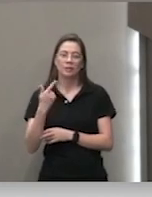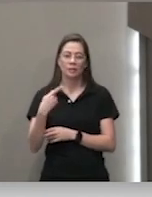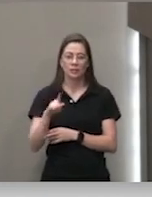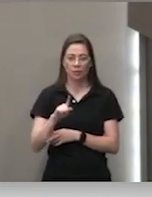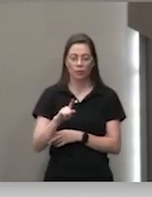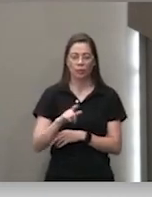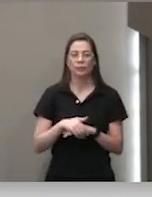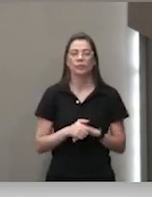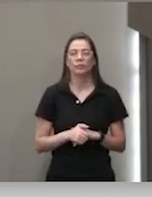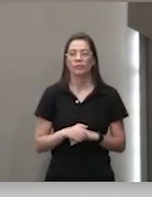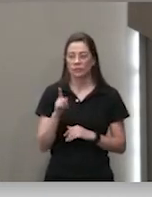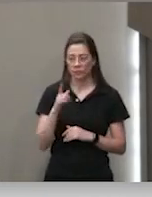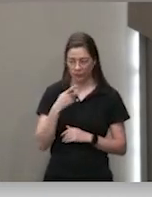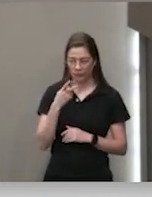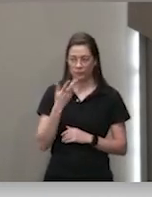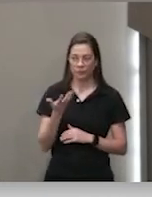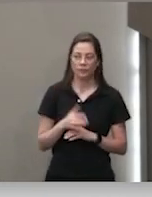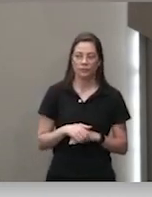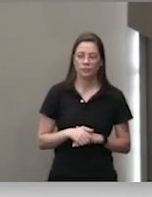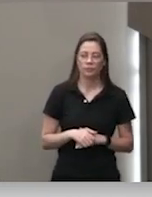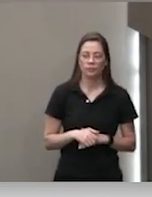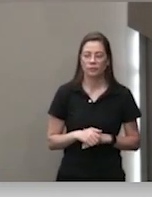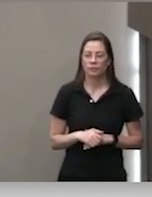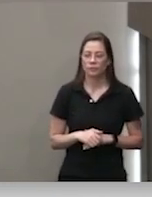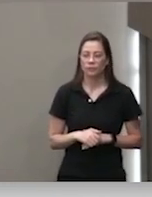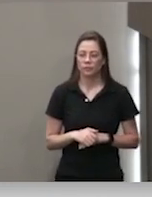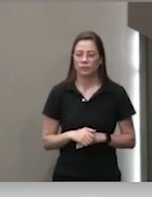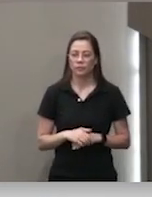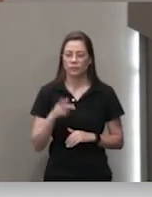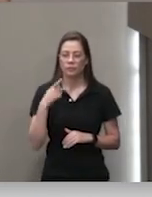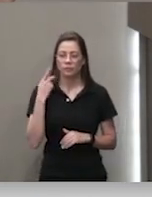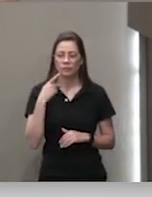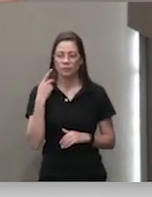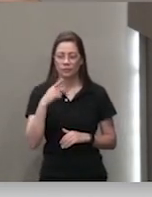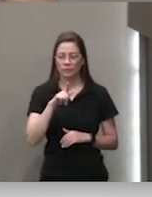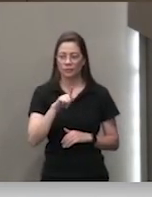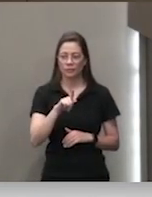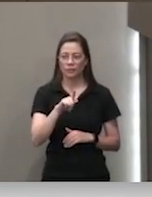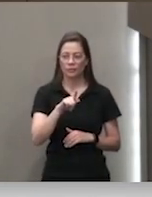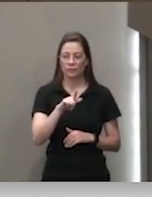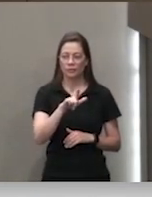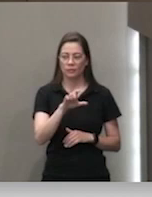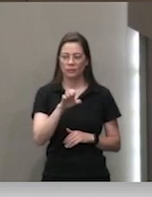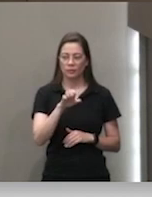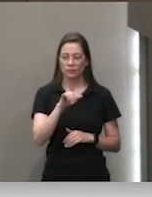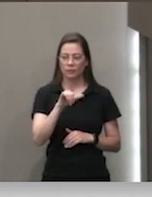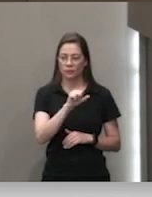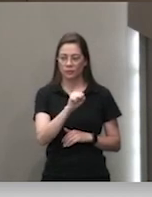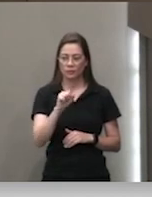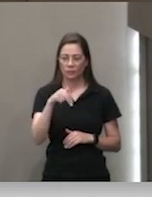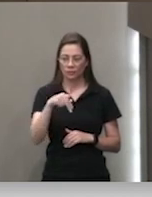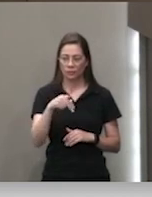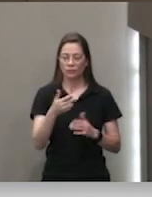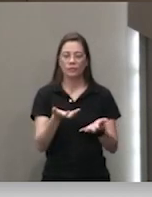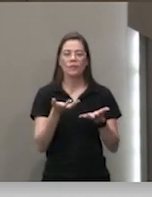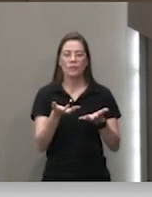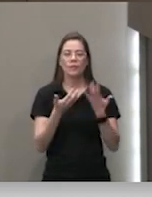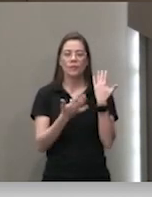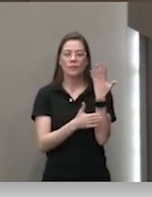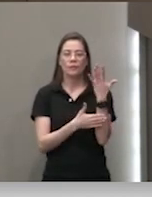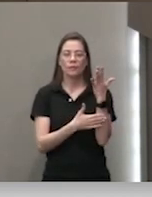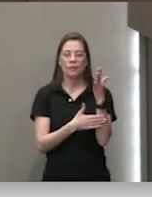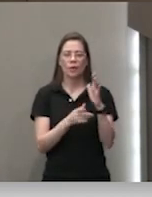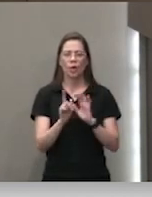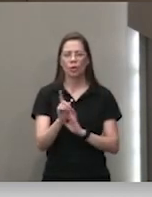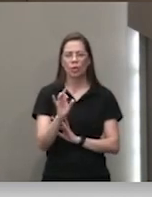pela frente. Pois não, vereador? Vereador Gleison. Gostaria de lhe parabenizar, não